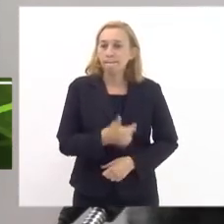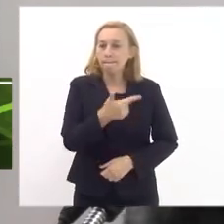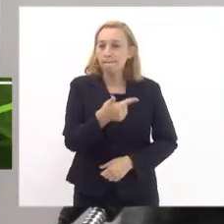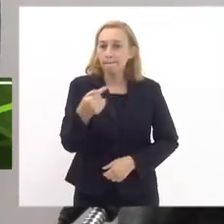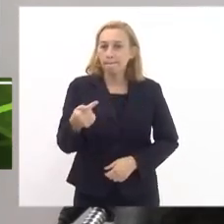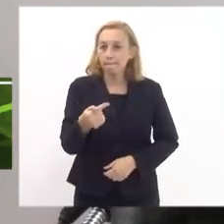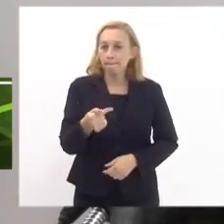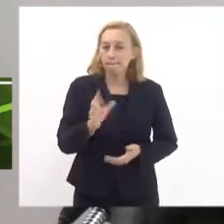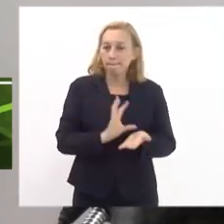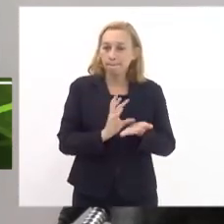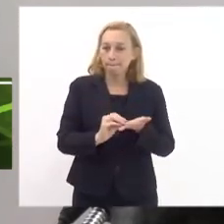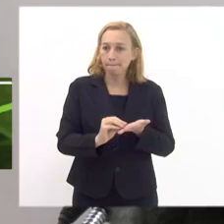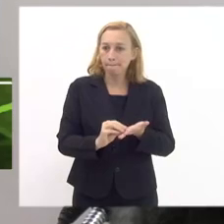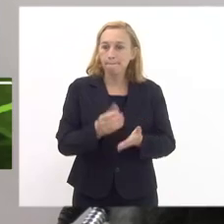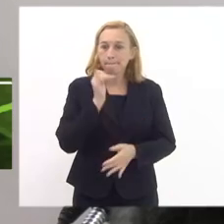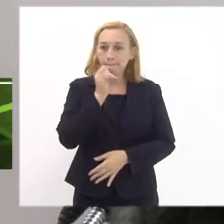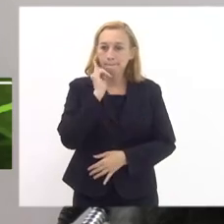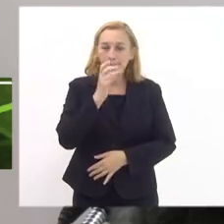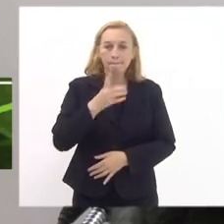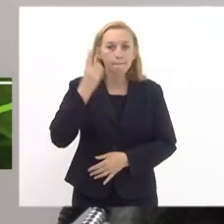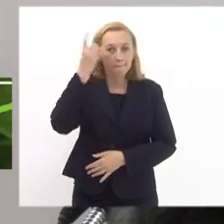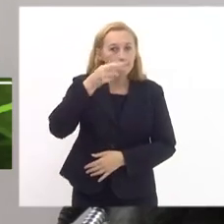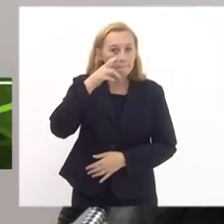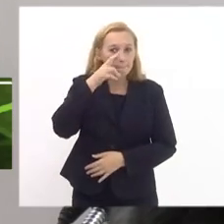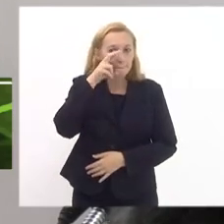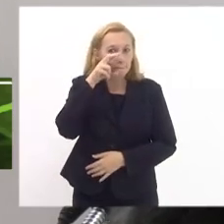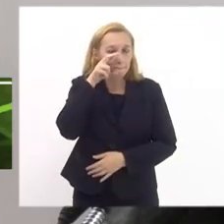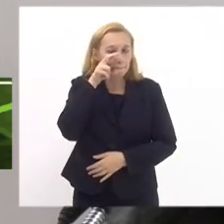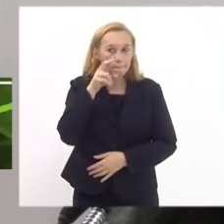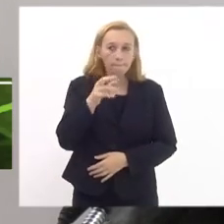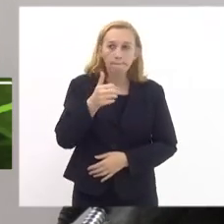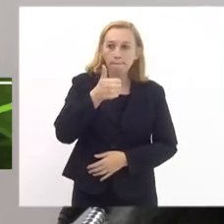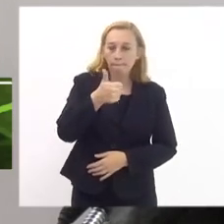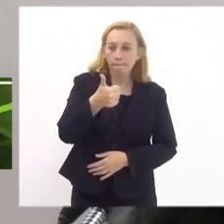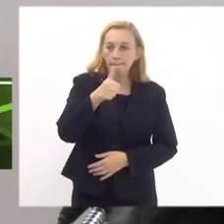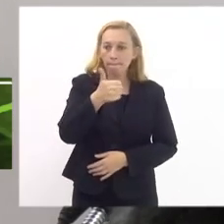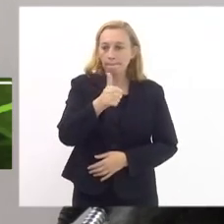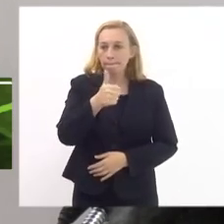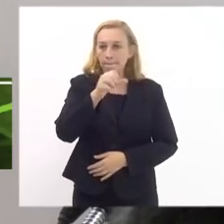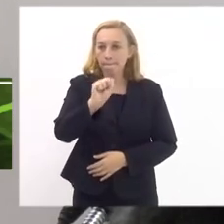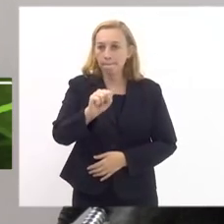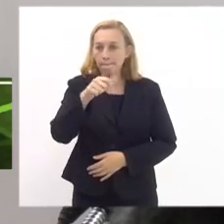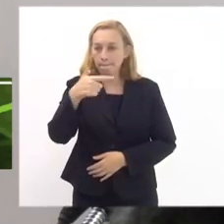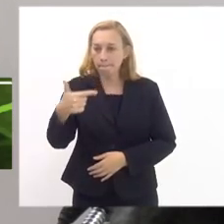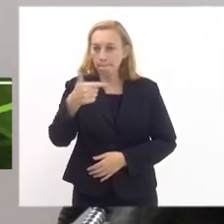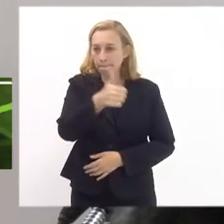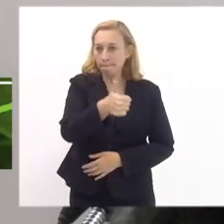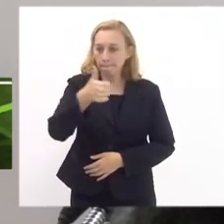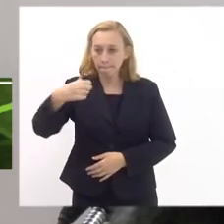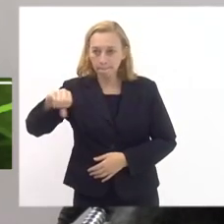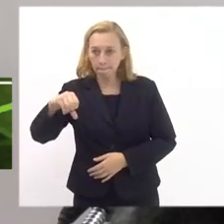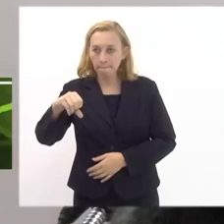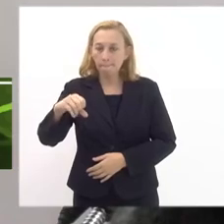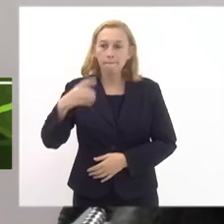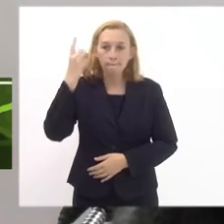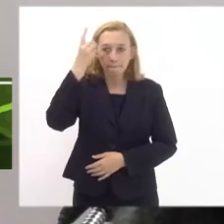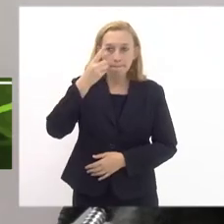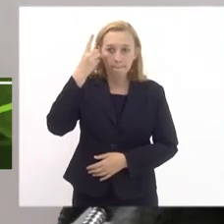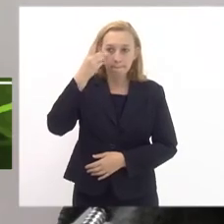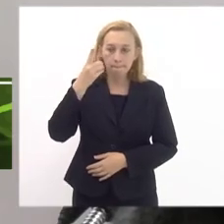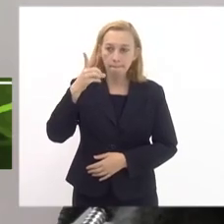17 da pauta. Relator deputado Rosenberg Reis. Projeto de lei 1182-2019, autoria do deputado Léo Vieira.